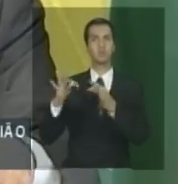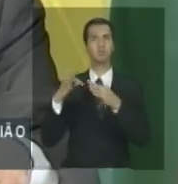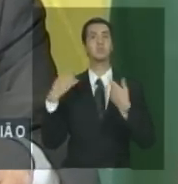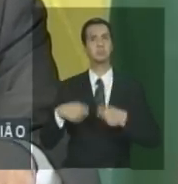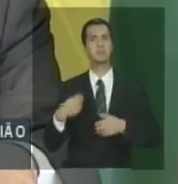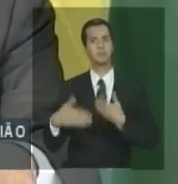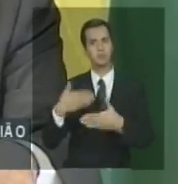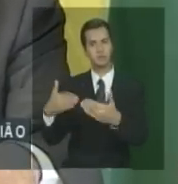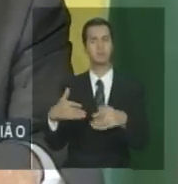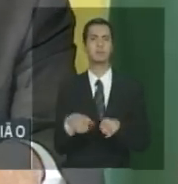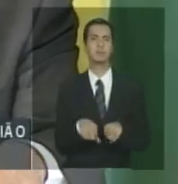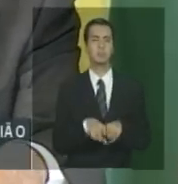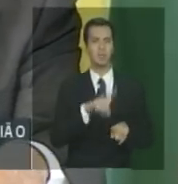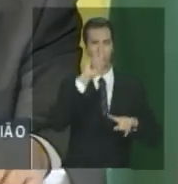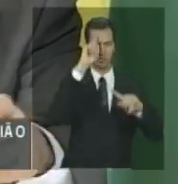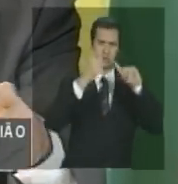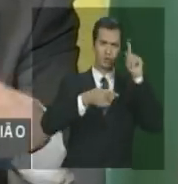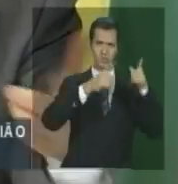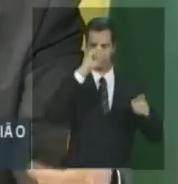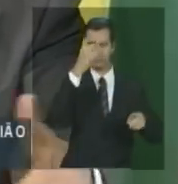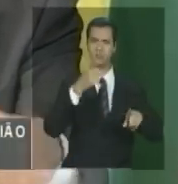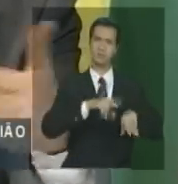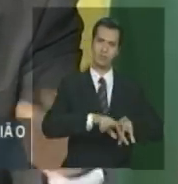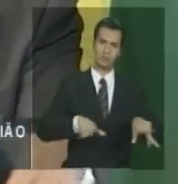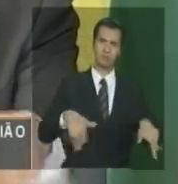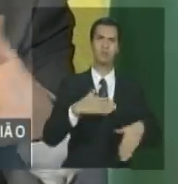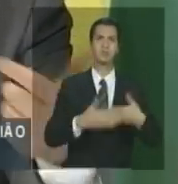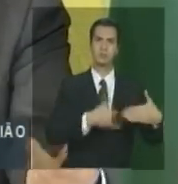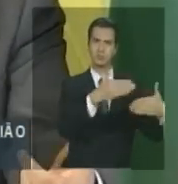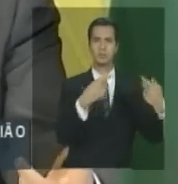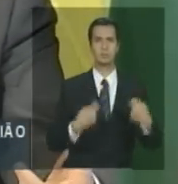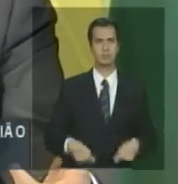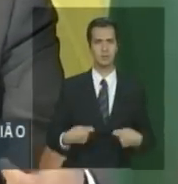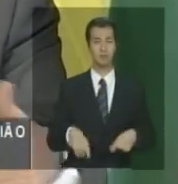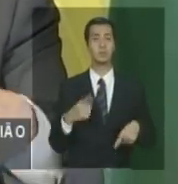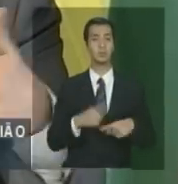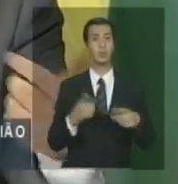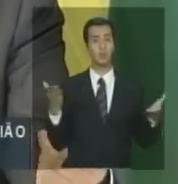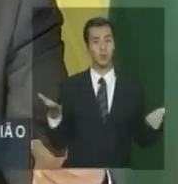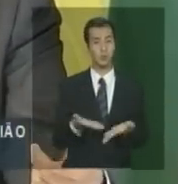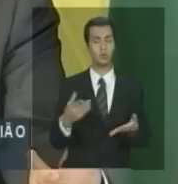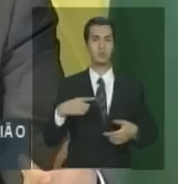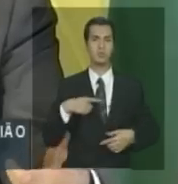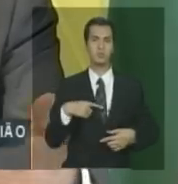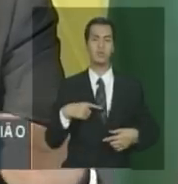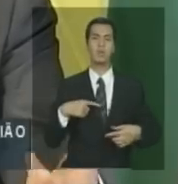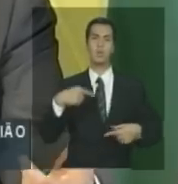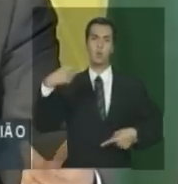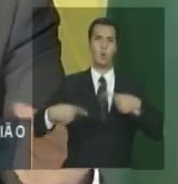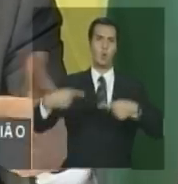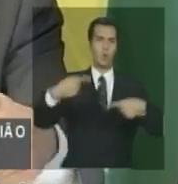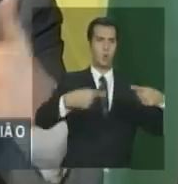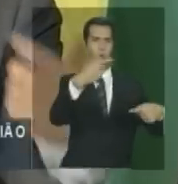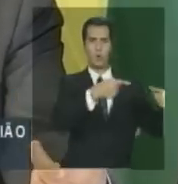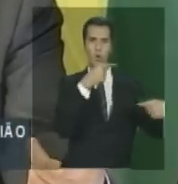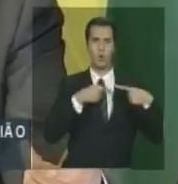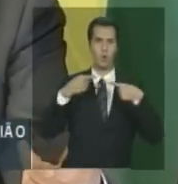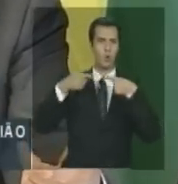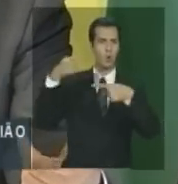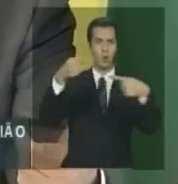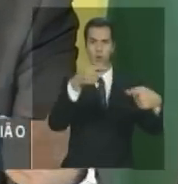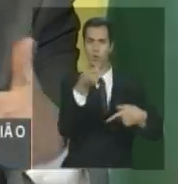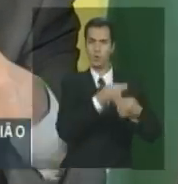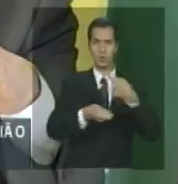tecnológico é fundamental nesse momento em que a concorrência se torna mais aguda no mundo. O Brasil tem que